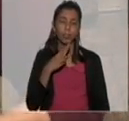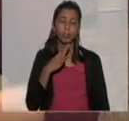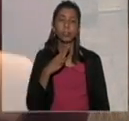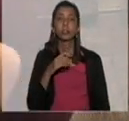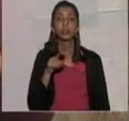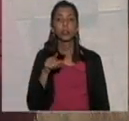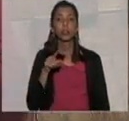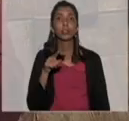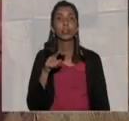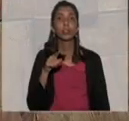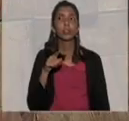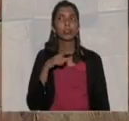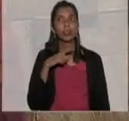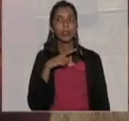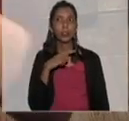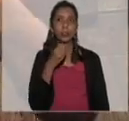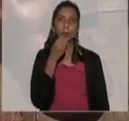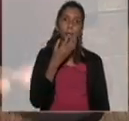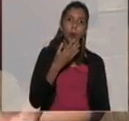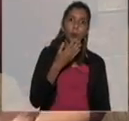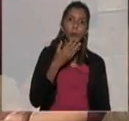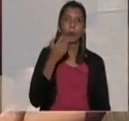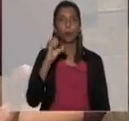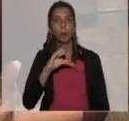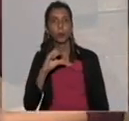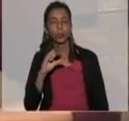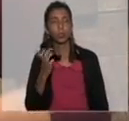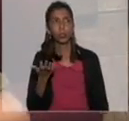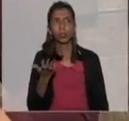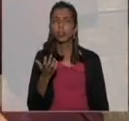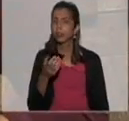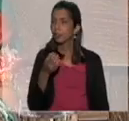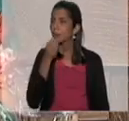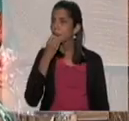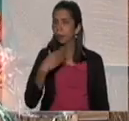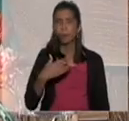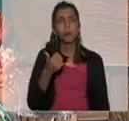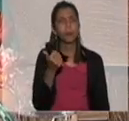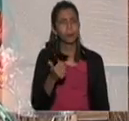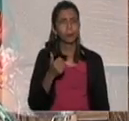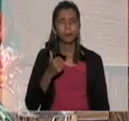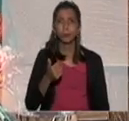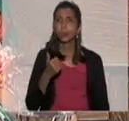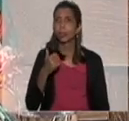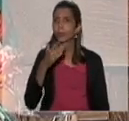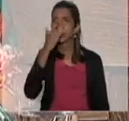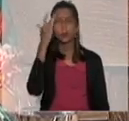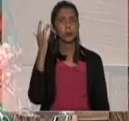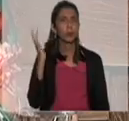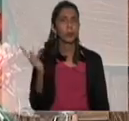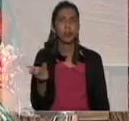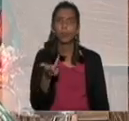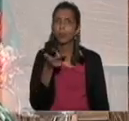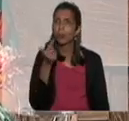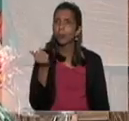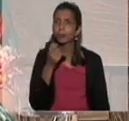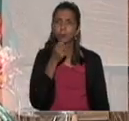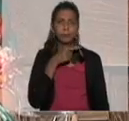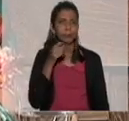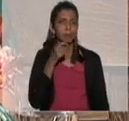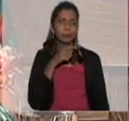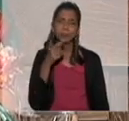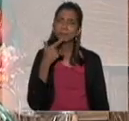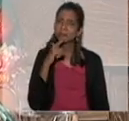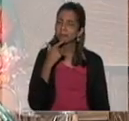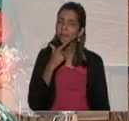enfim foi teve mais prós ou mais contras não mais prós menor dúvida é uma pessoa genial de um